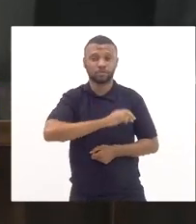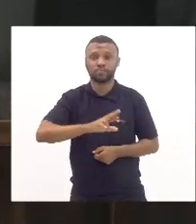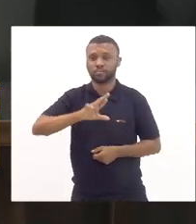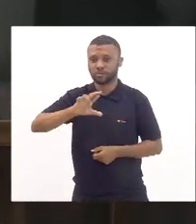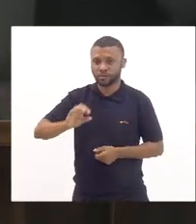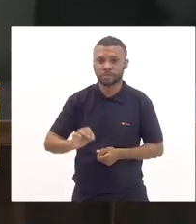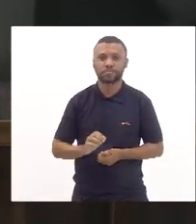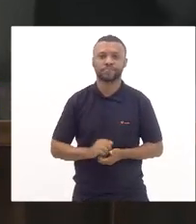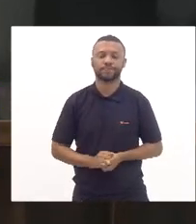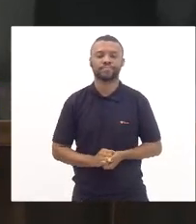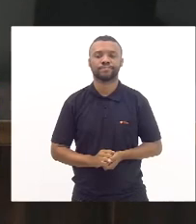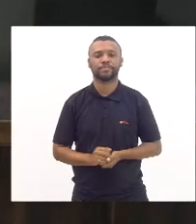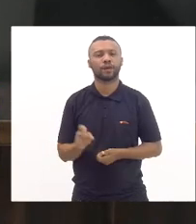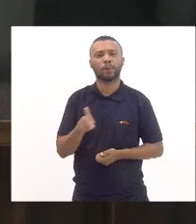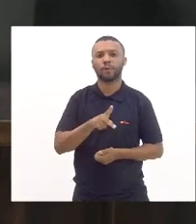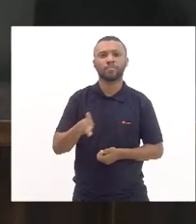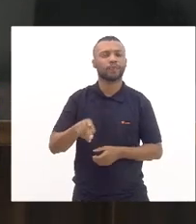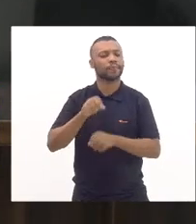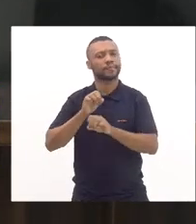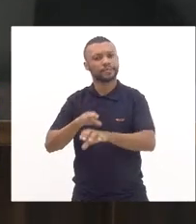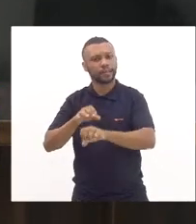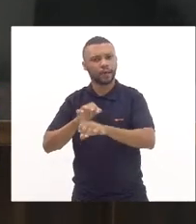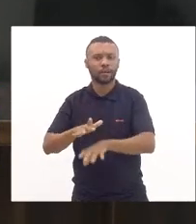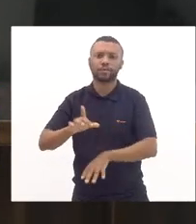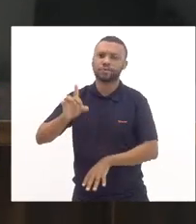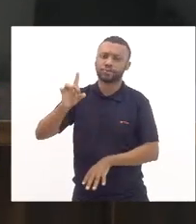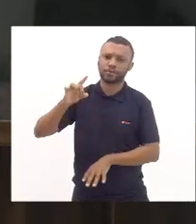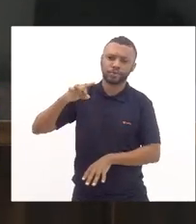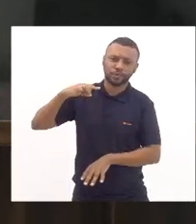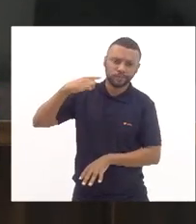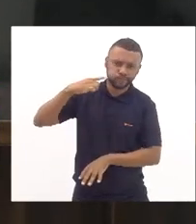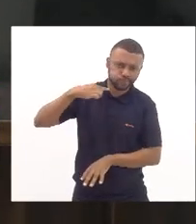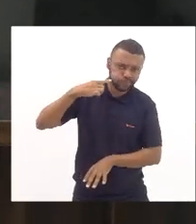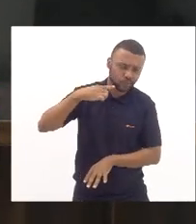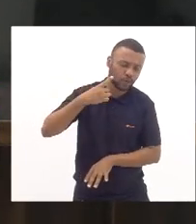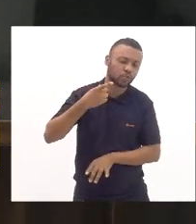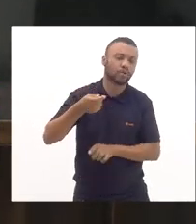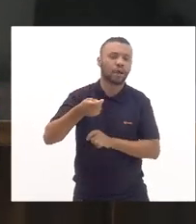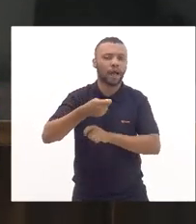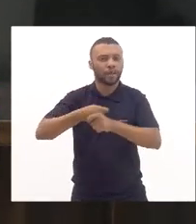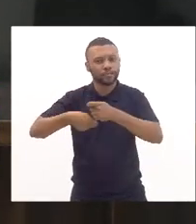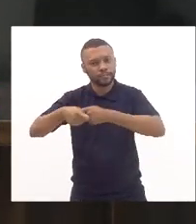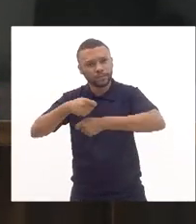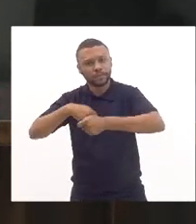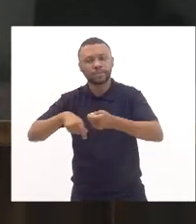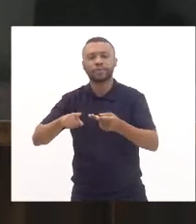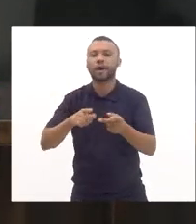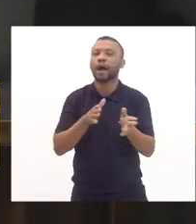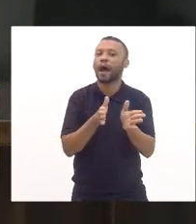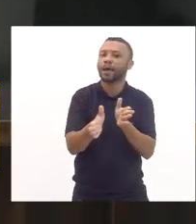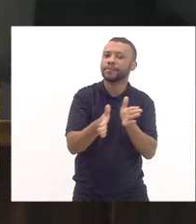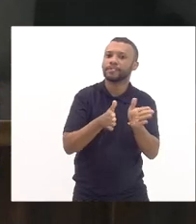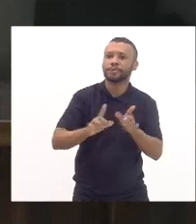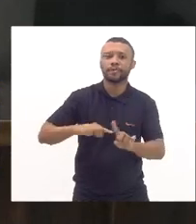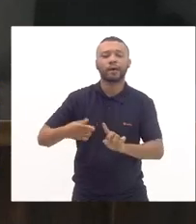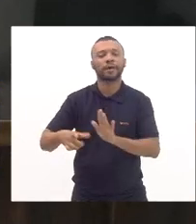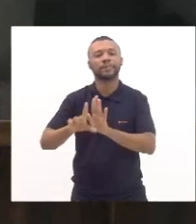Como professora da aula de Direito Administrativo, Acessibilidade e Legislação,